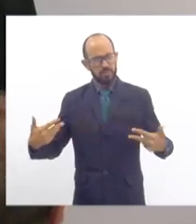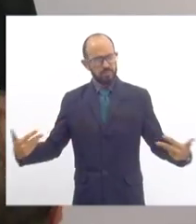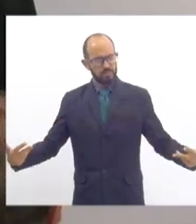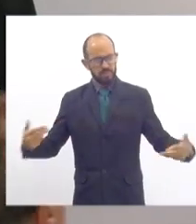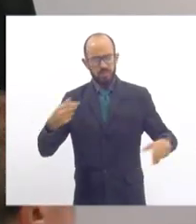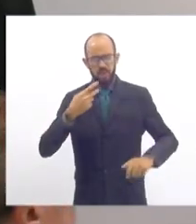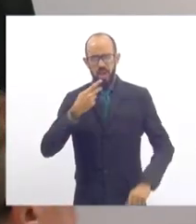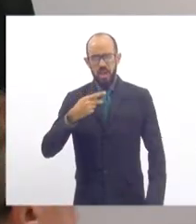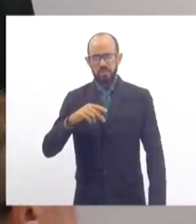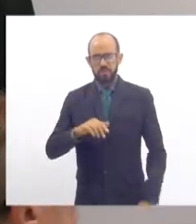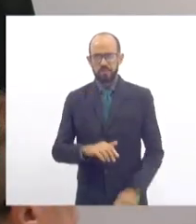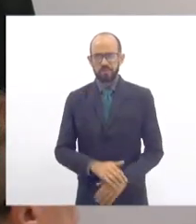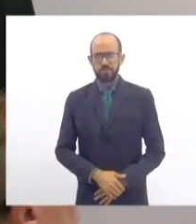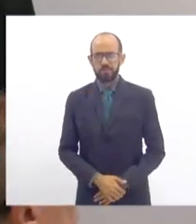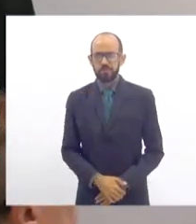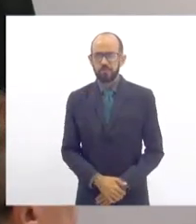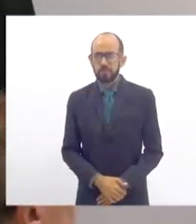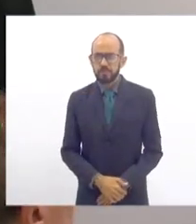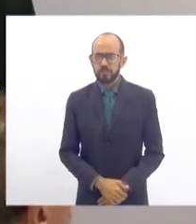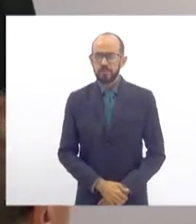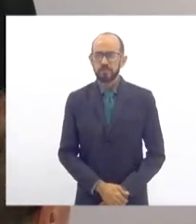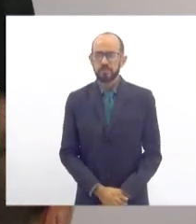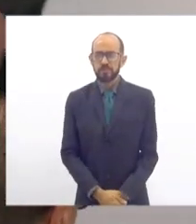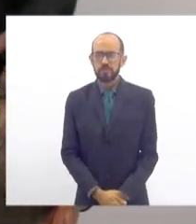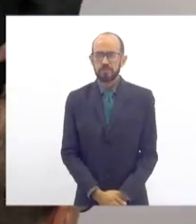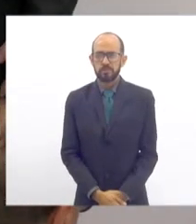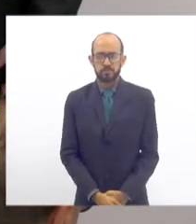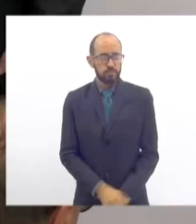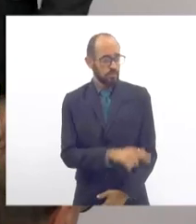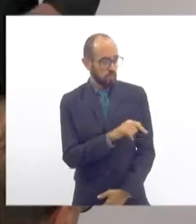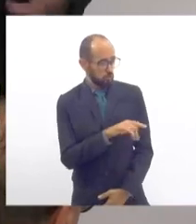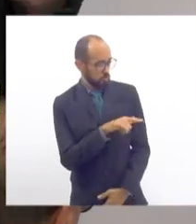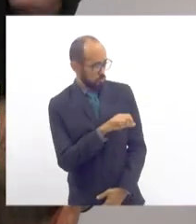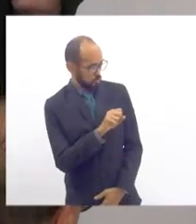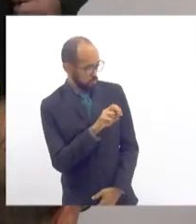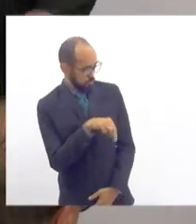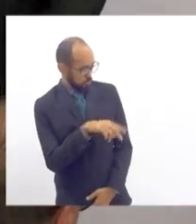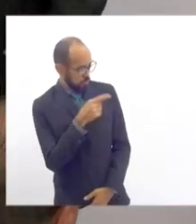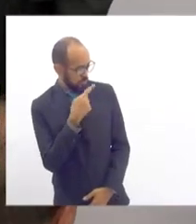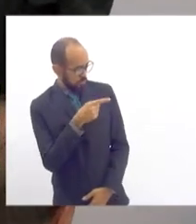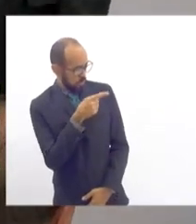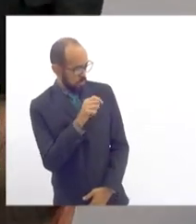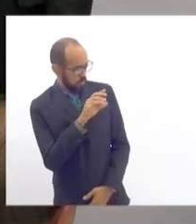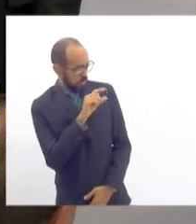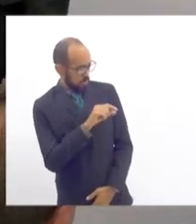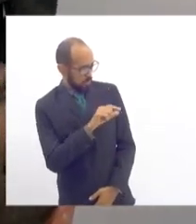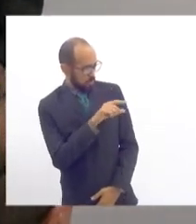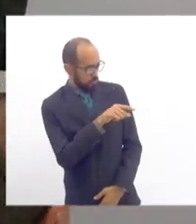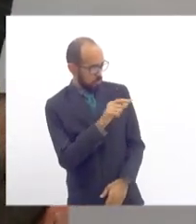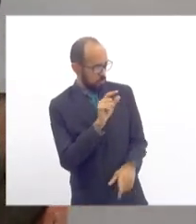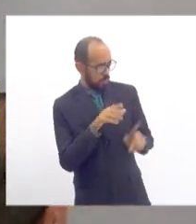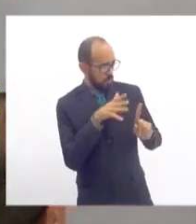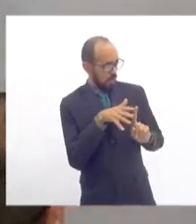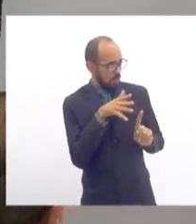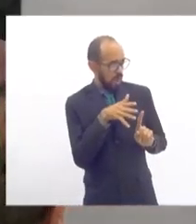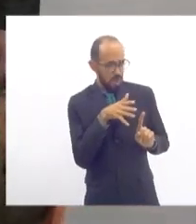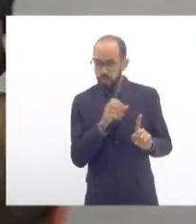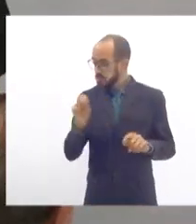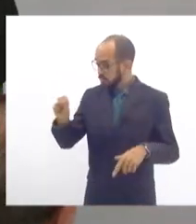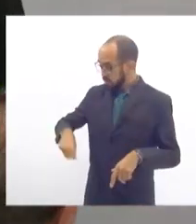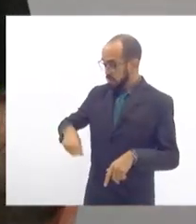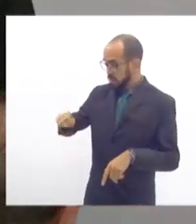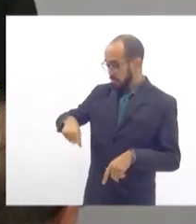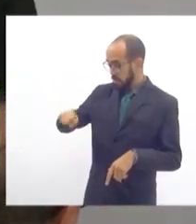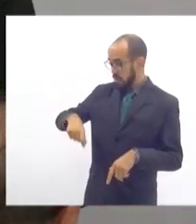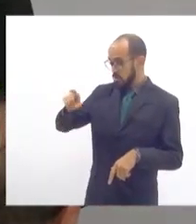fala muita pouco, coisa. Hein, Gilson? Falou que fala pouco, hein? Não, isso é falar pouco, sim, Serafim. Isso é falar pouco, sabe por quê?